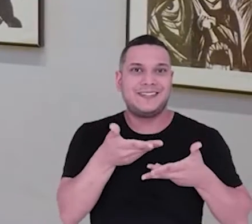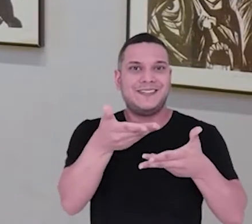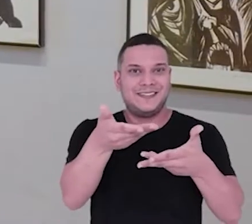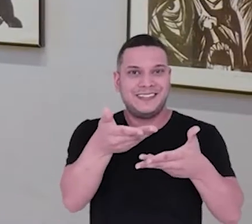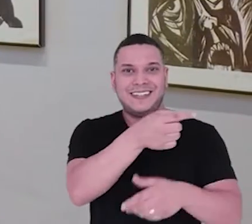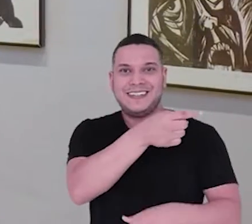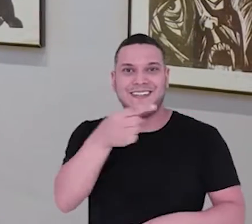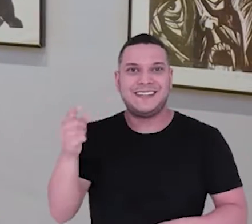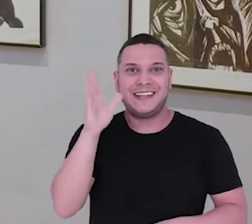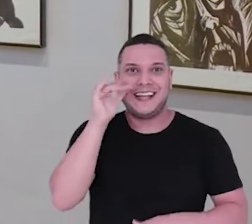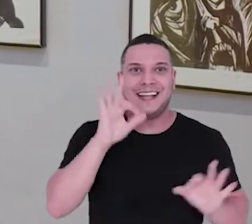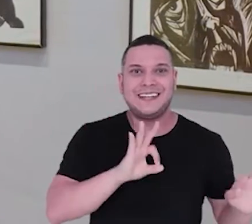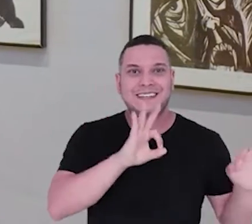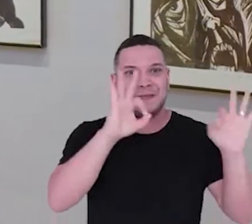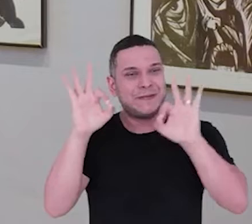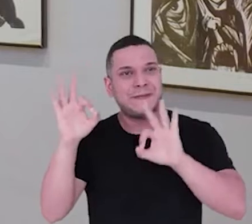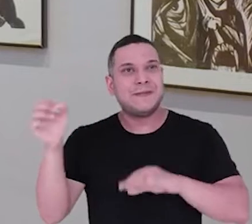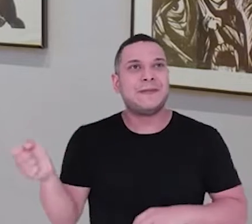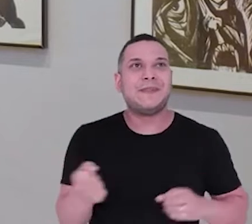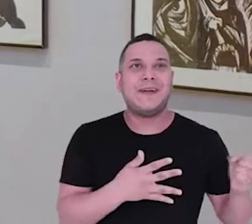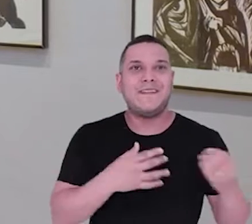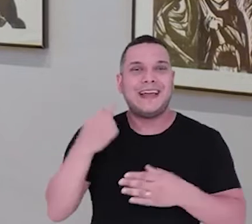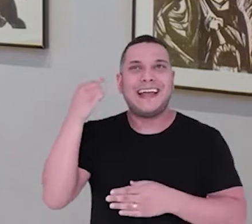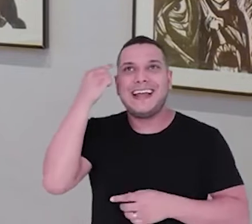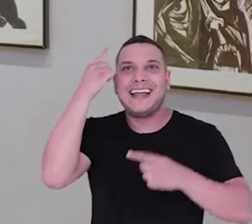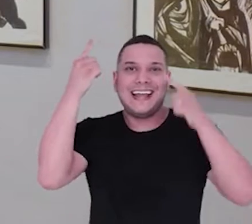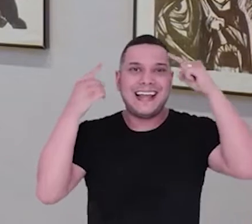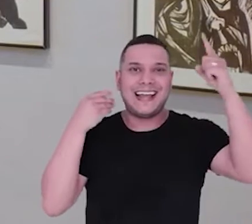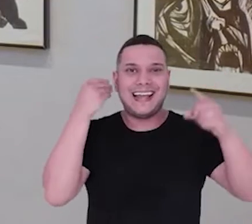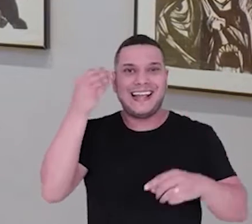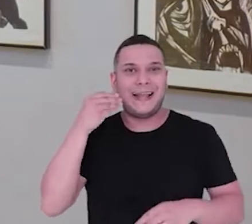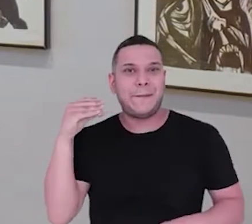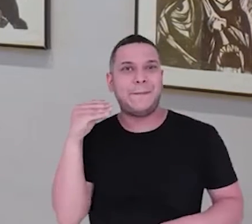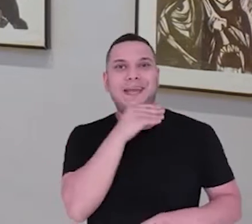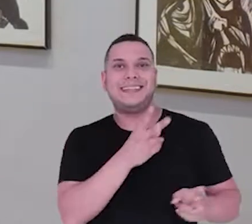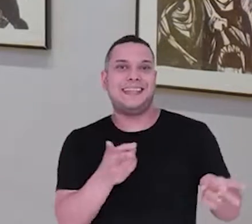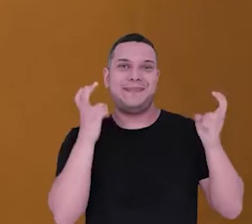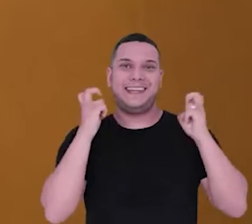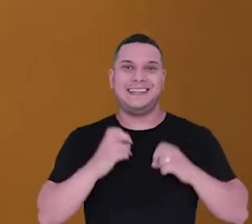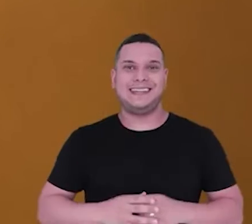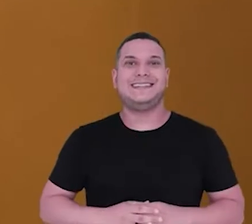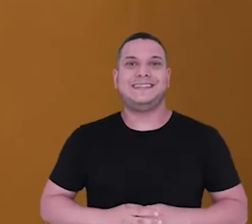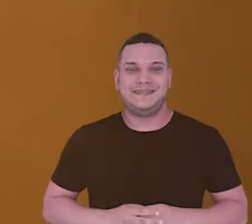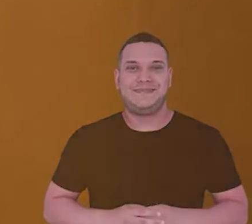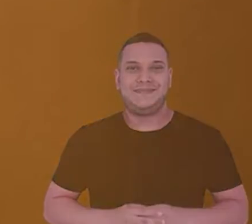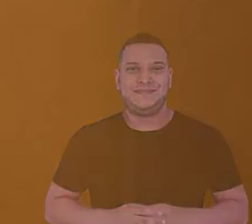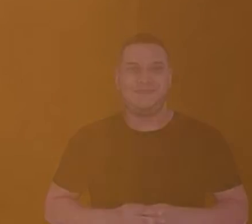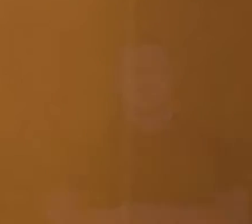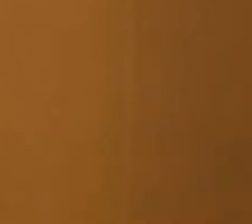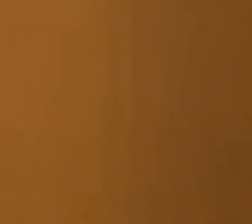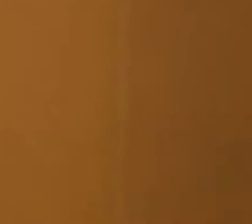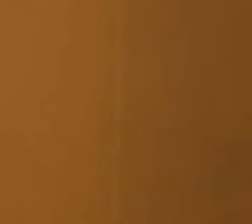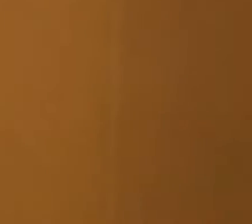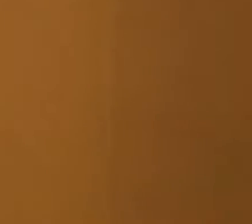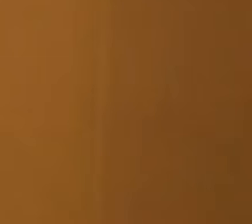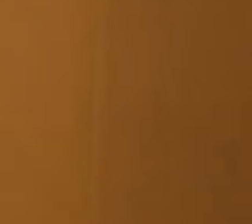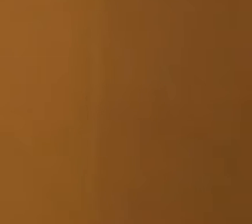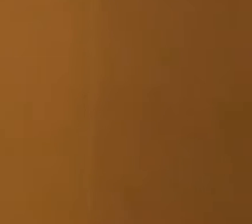são convites a uma outra relação com a nossa própria capacidade de perceber as coisas.